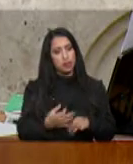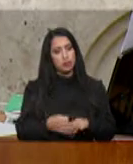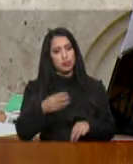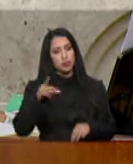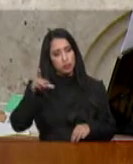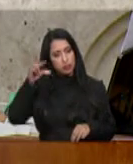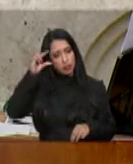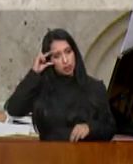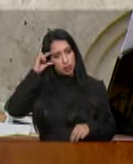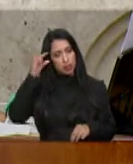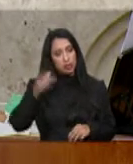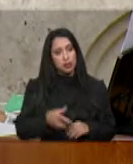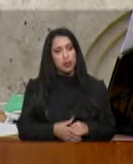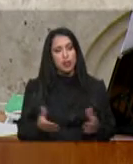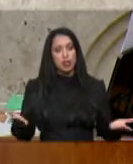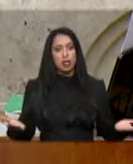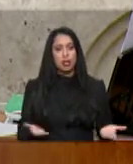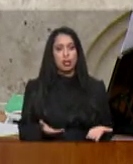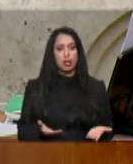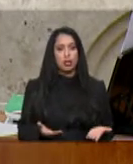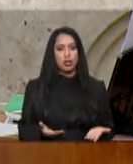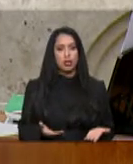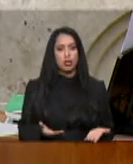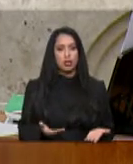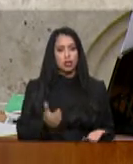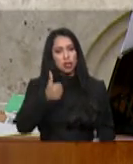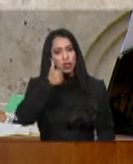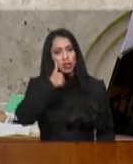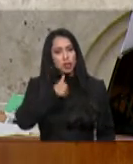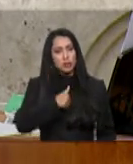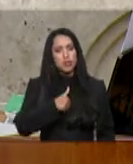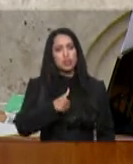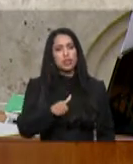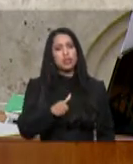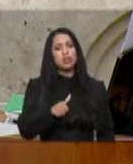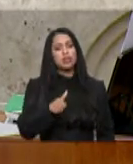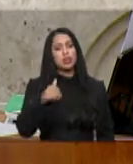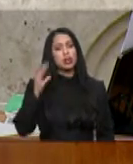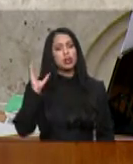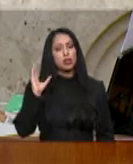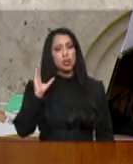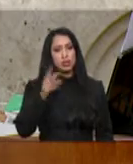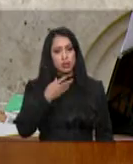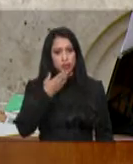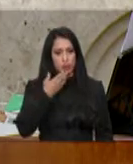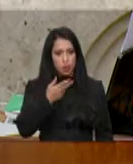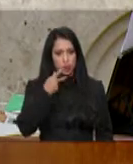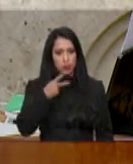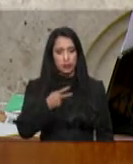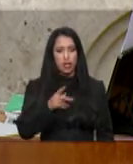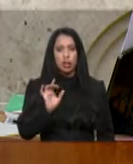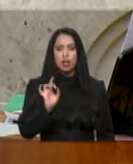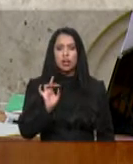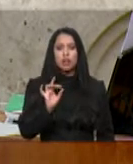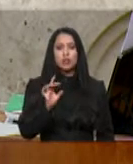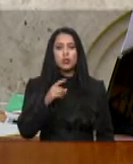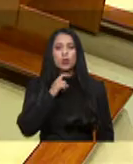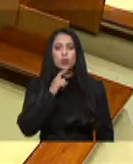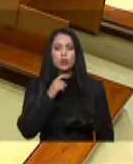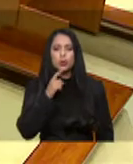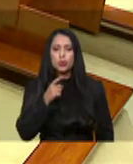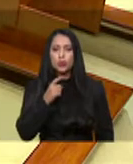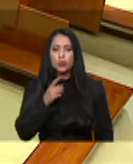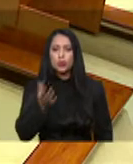Concedo a palavra agora, pela ordem, à ministra Rosa Weber. Presidente, eu agradeço. Não, eu só fiquei com uma